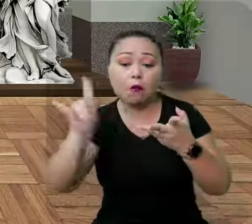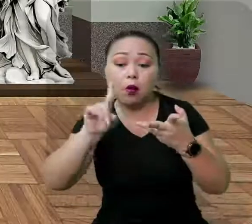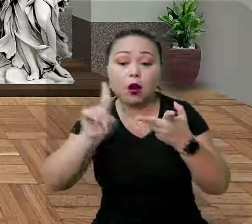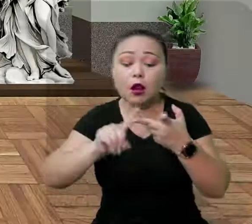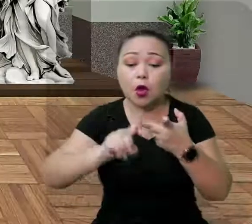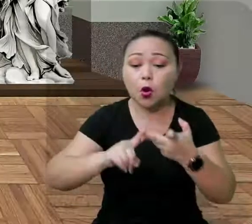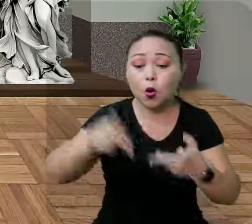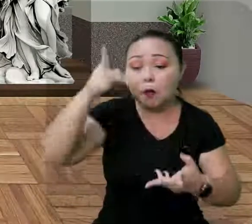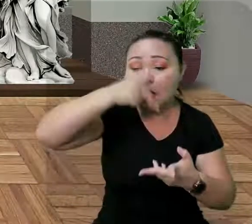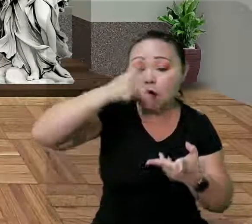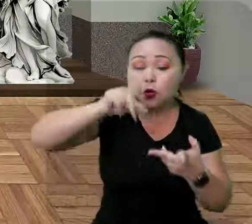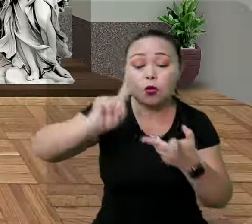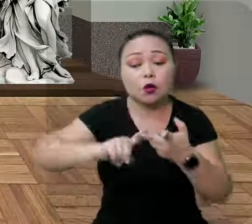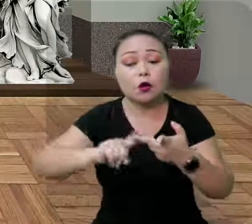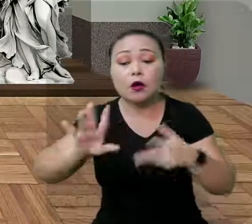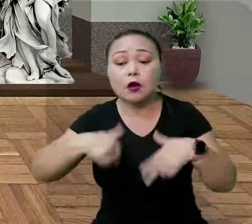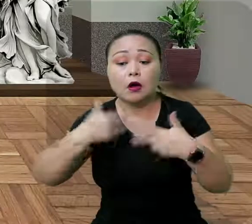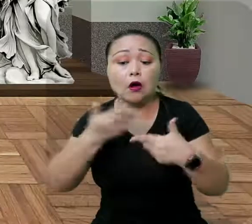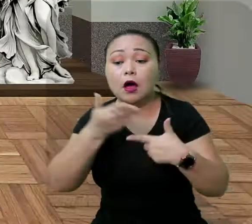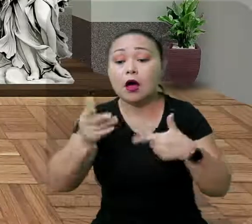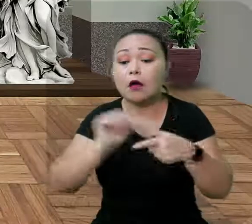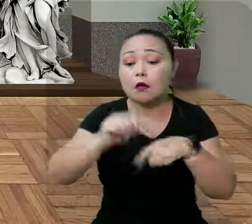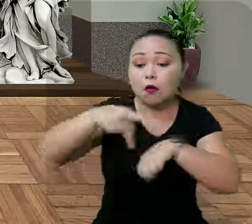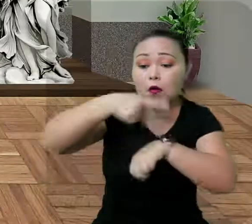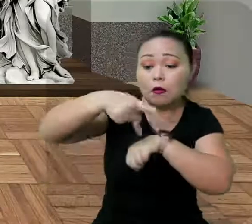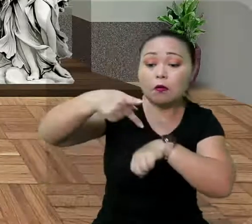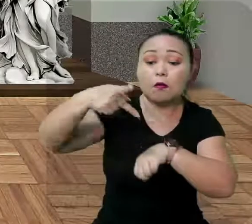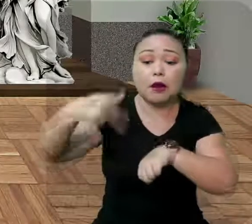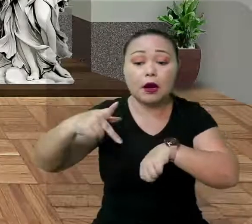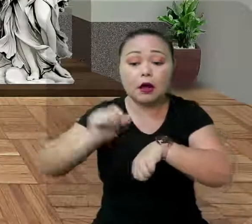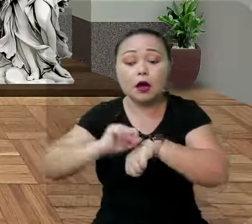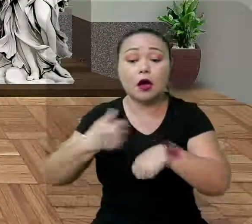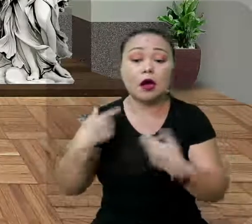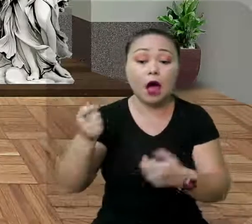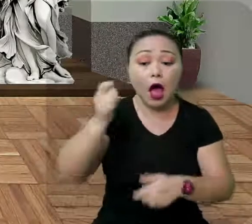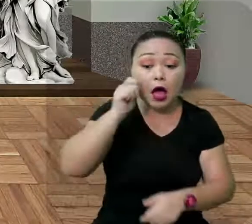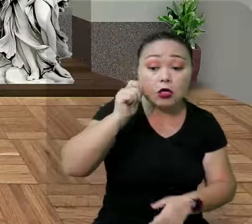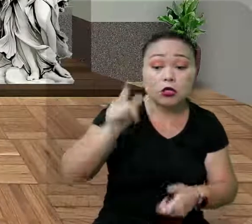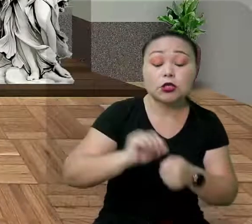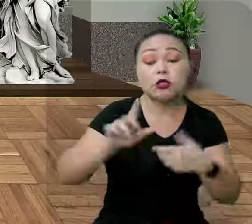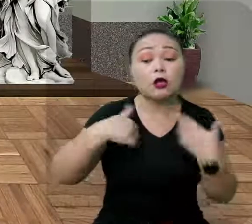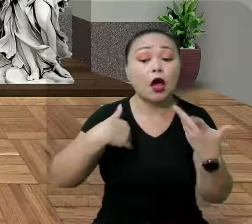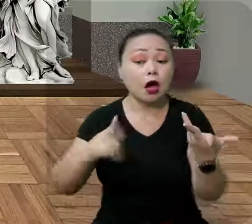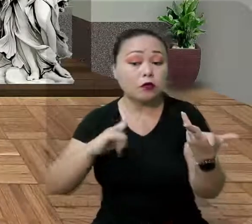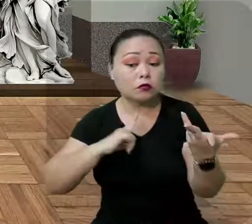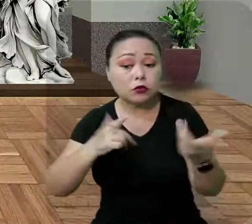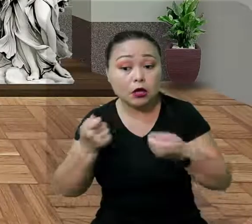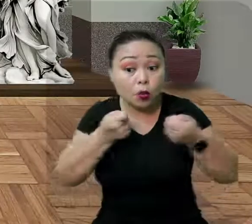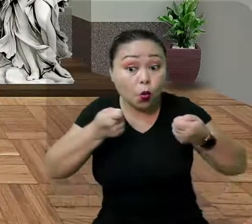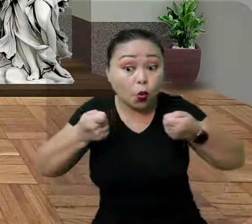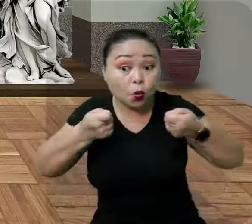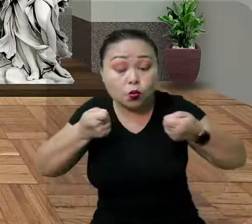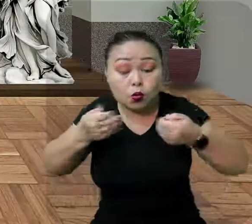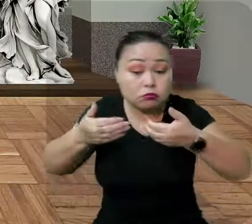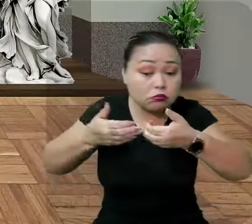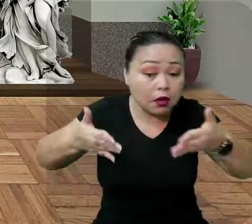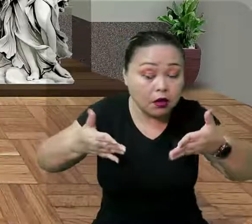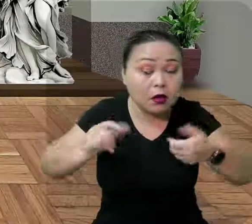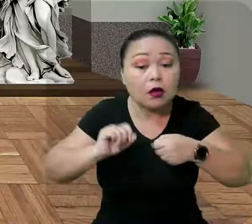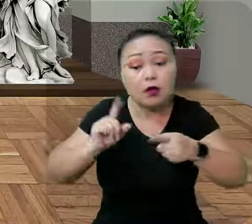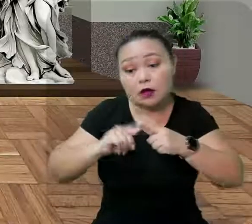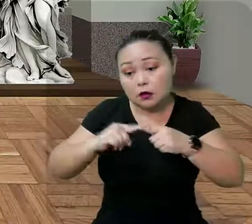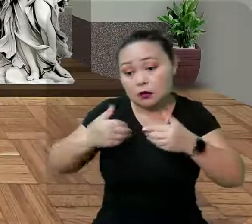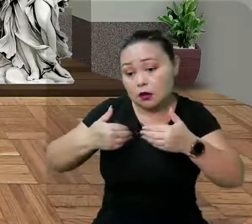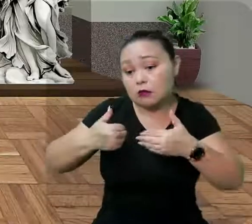Bolívia ou peru você ir para o Paraguai Uruguai Argentina eu atendo certo controle ainda mais coisas